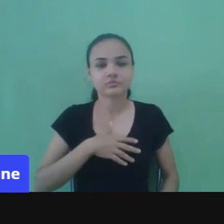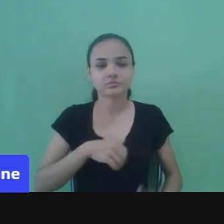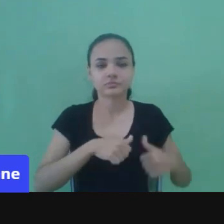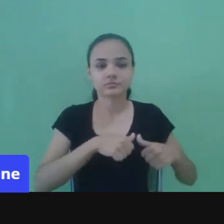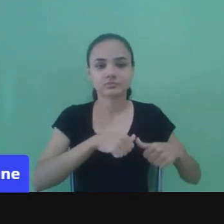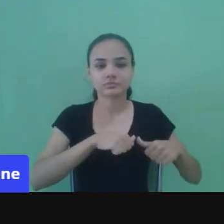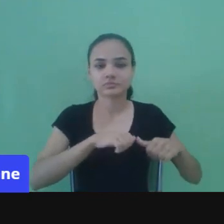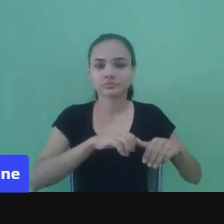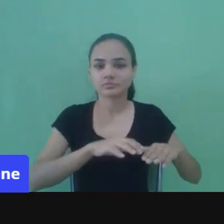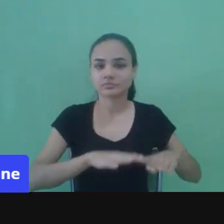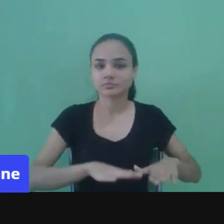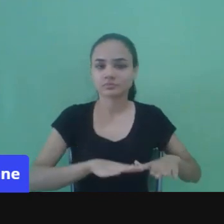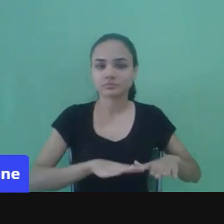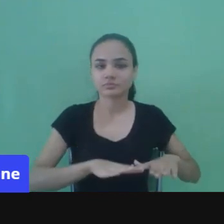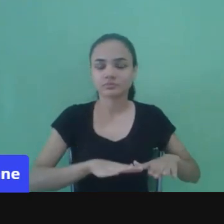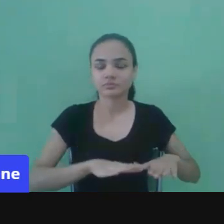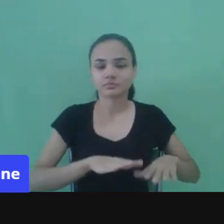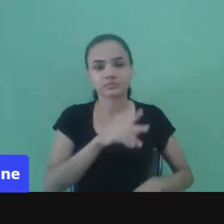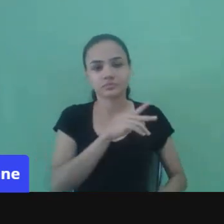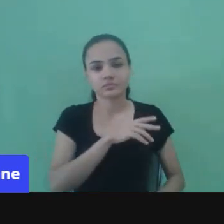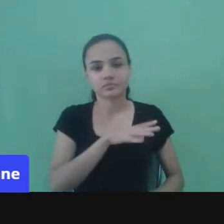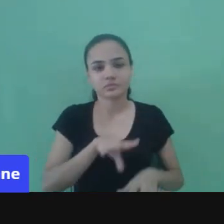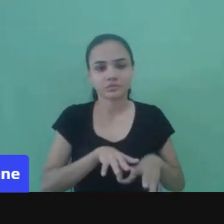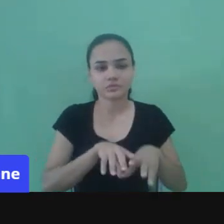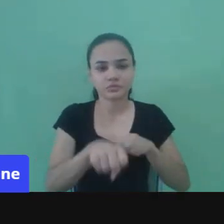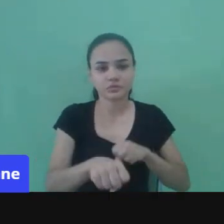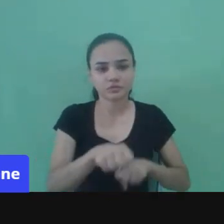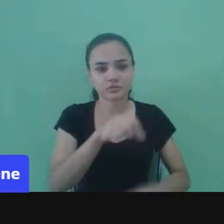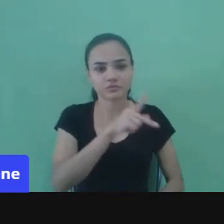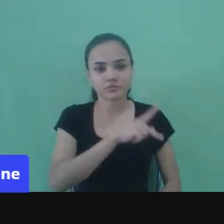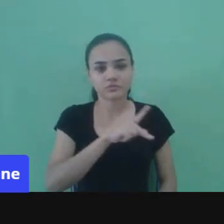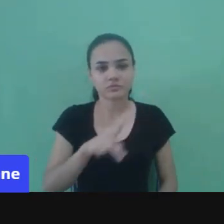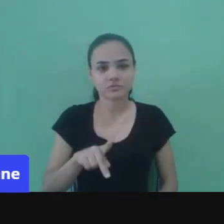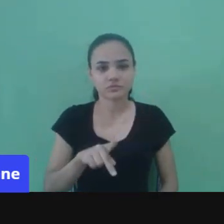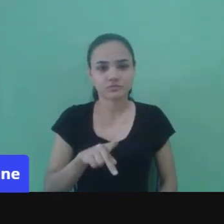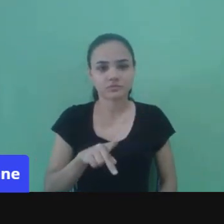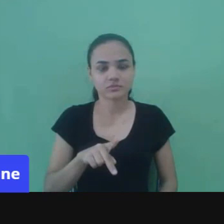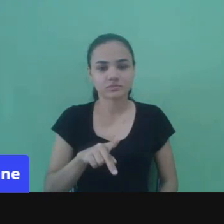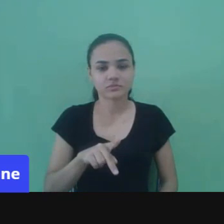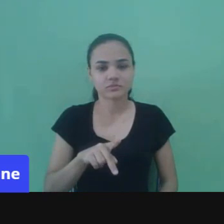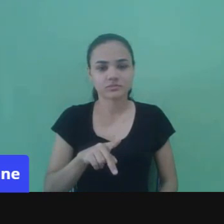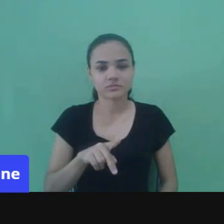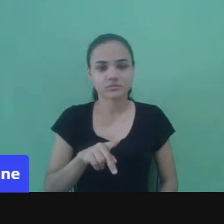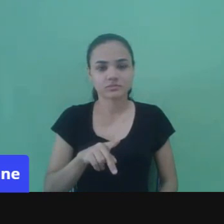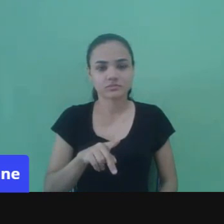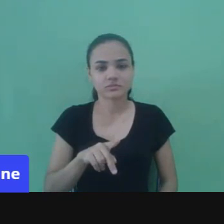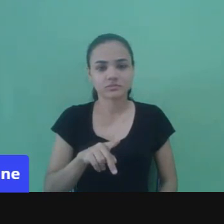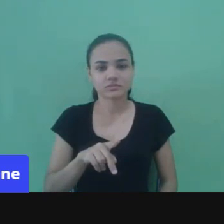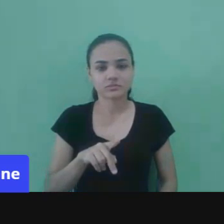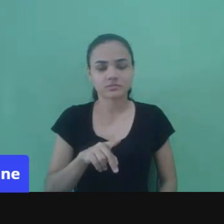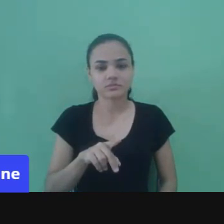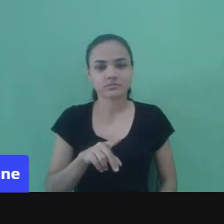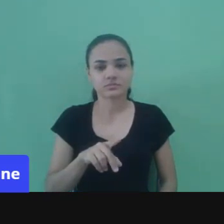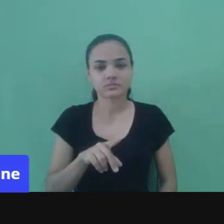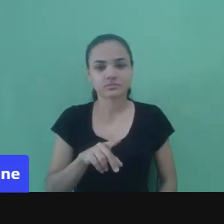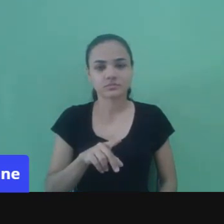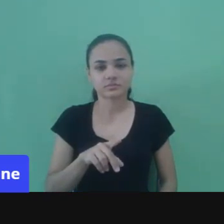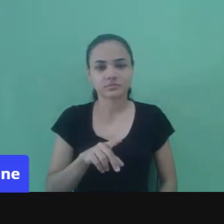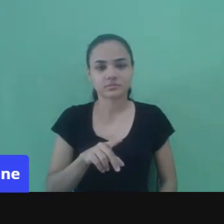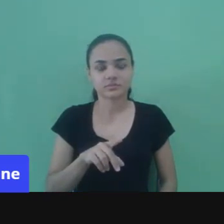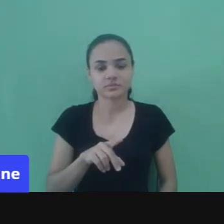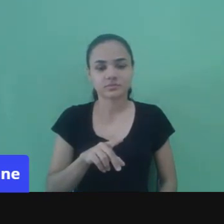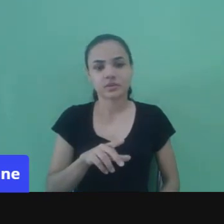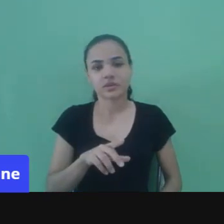nas formações de professores, e a gente tem a honra, né, de ter, desde 2018, esse espaço